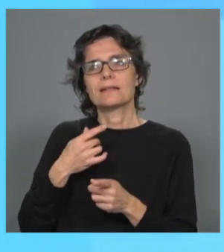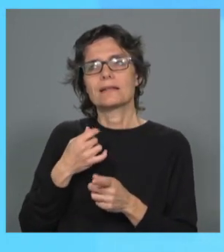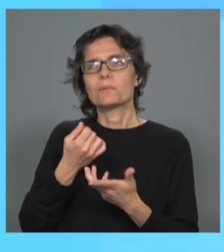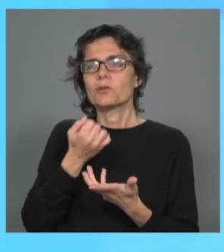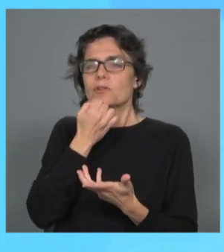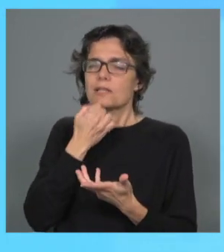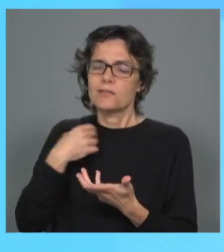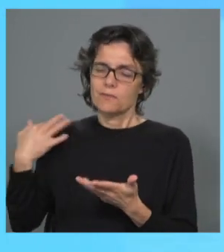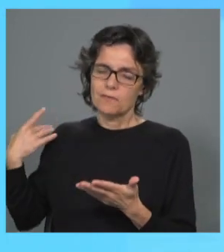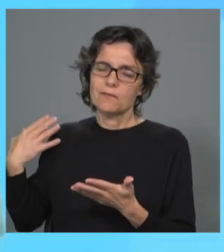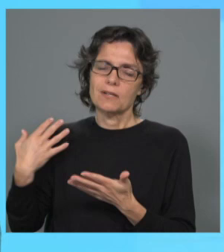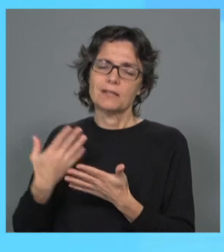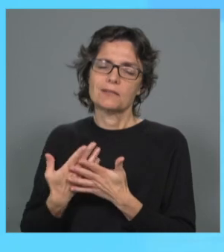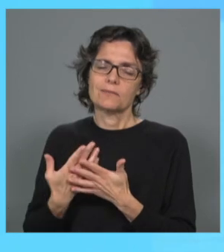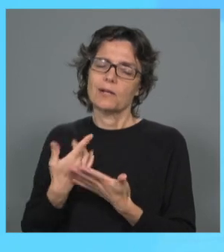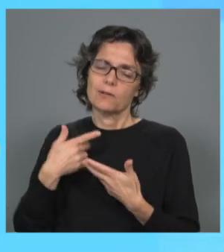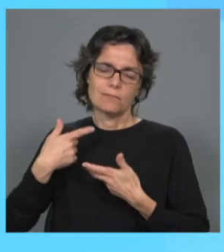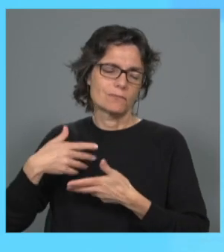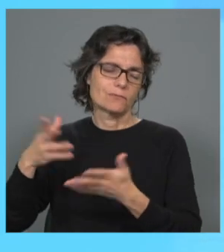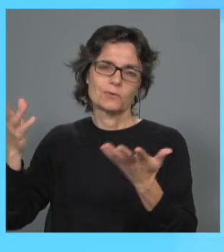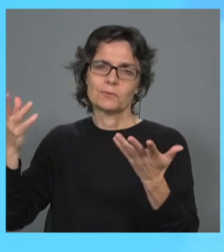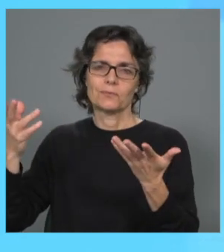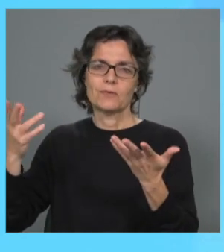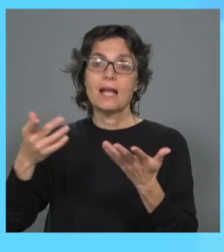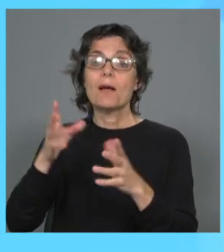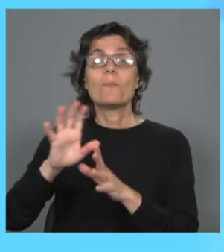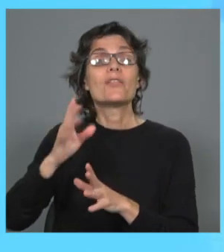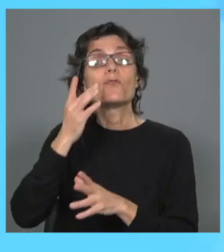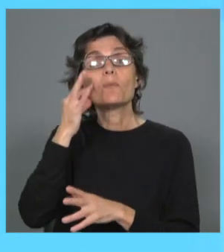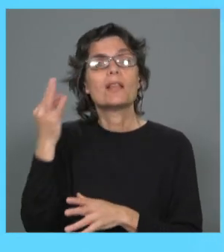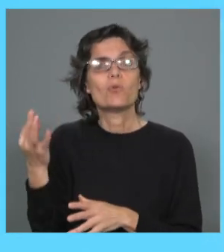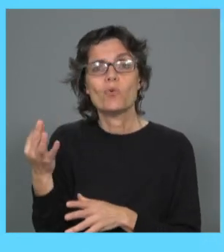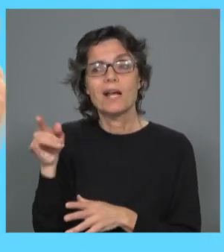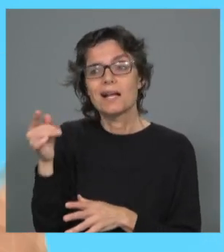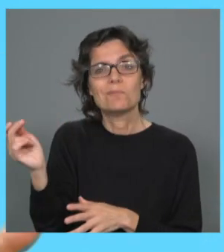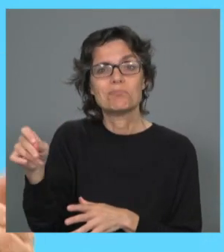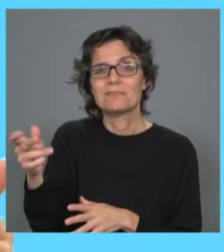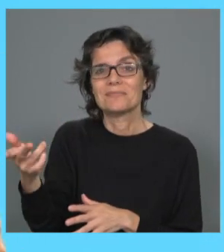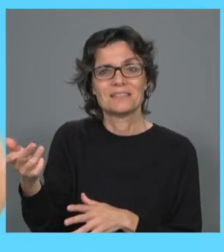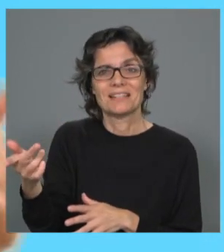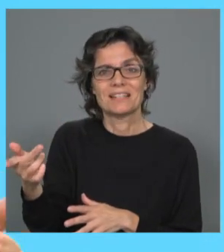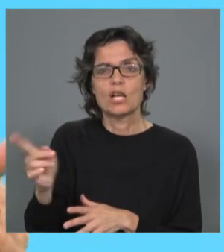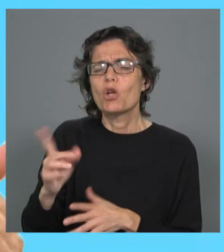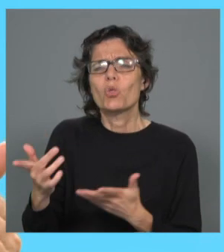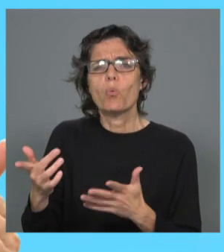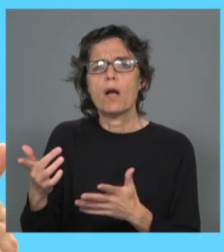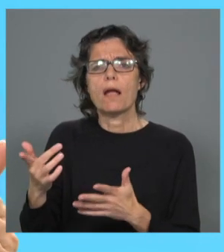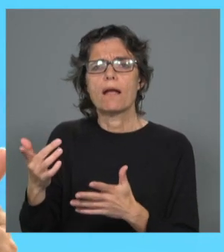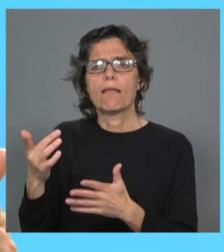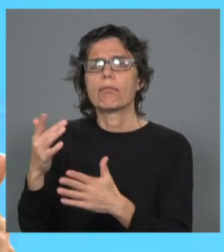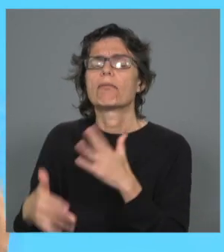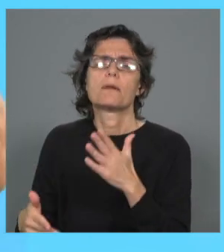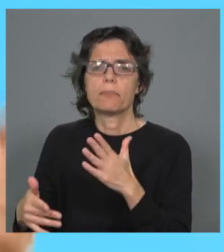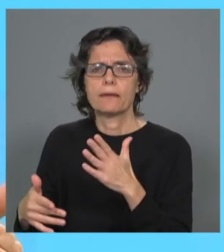paz. Mas é a natureza que lhe vai provocando isto e o próprio itinerário, sem precipitarmos este